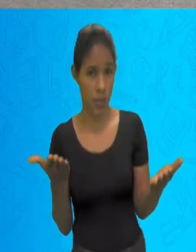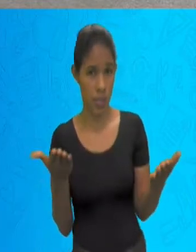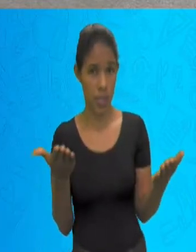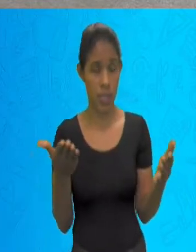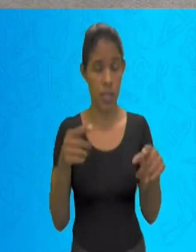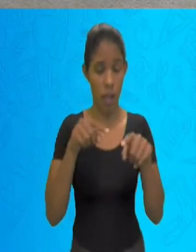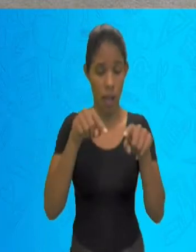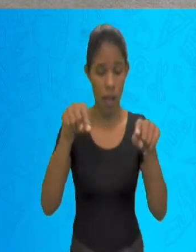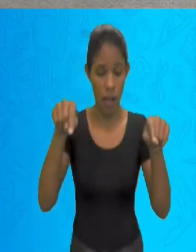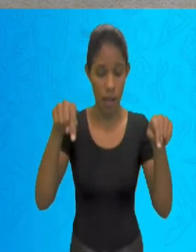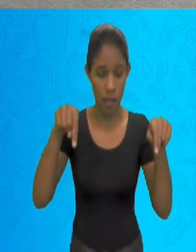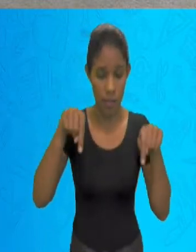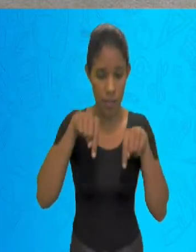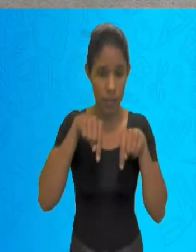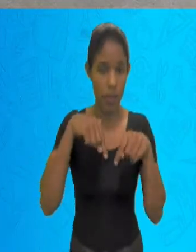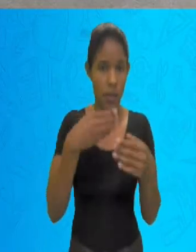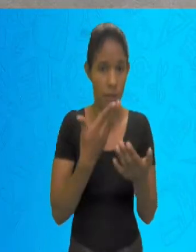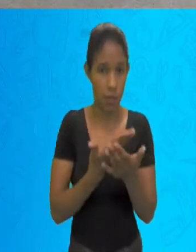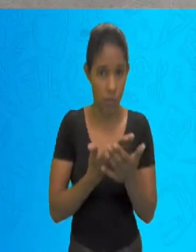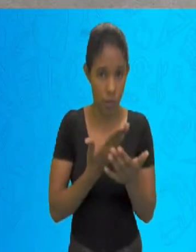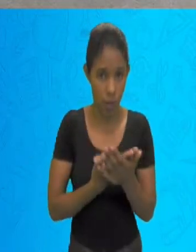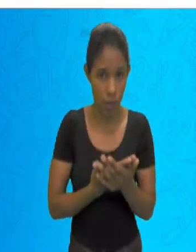ontem seria essa daqui.